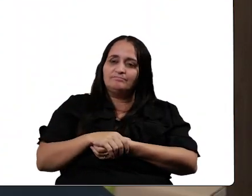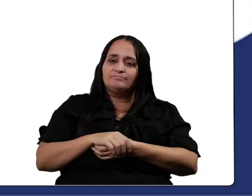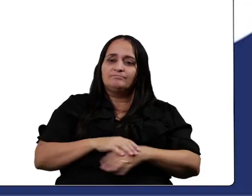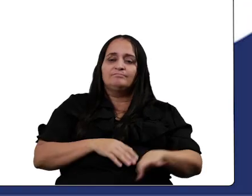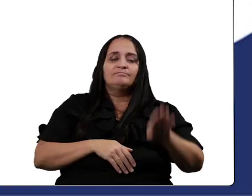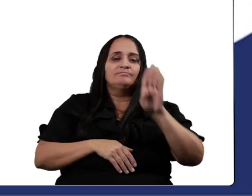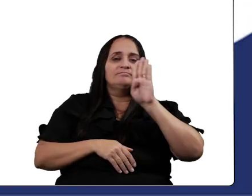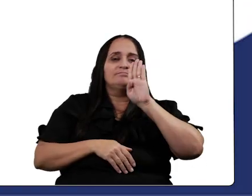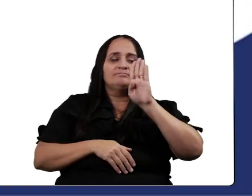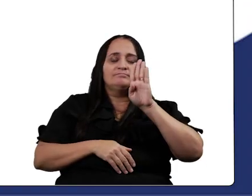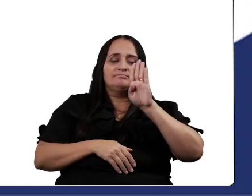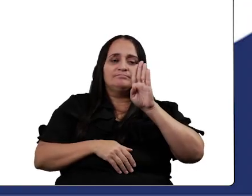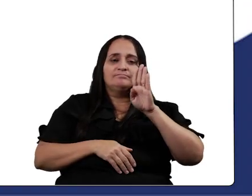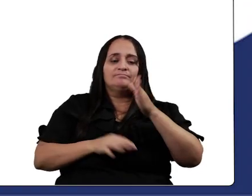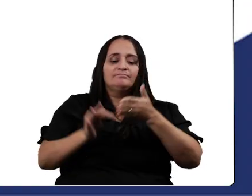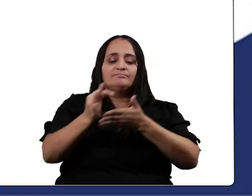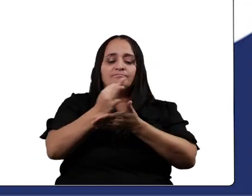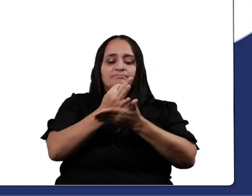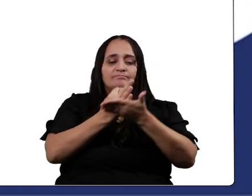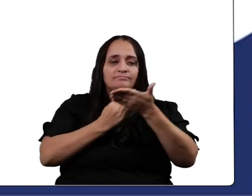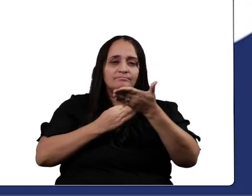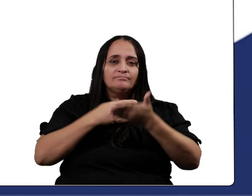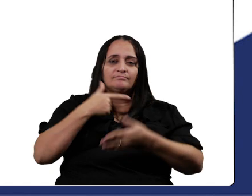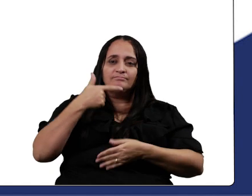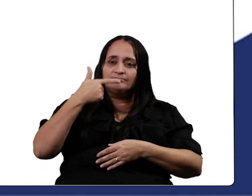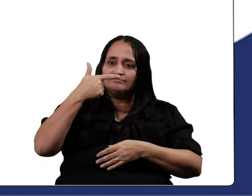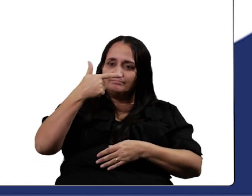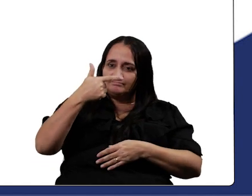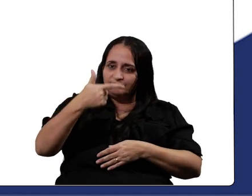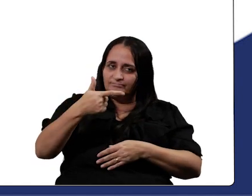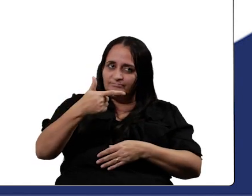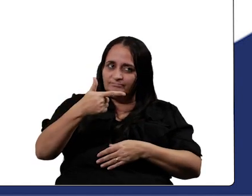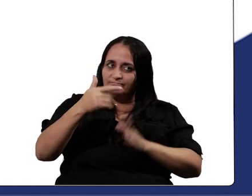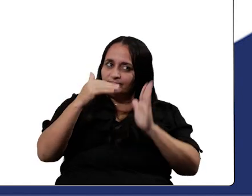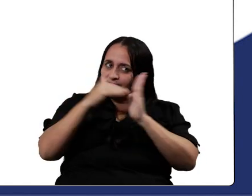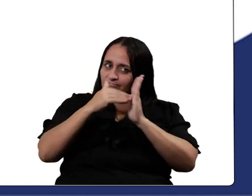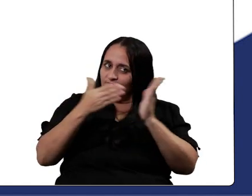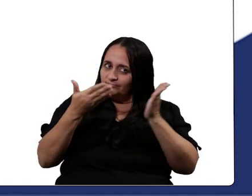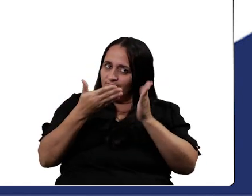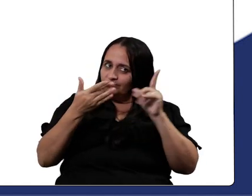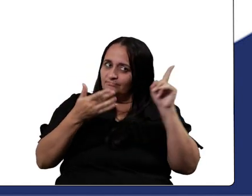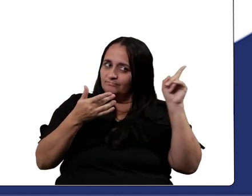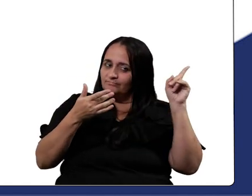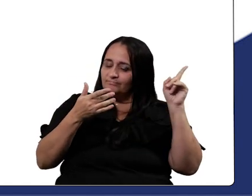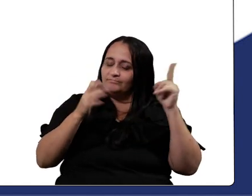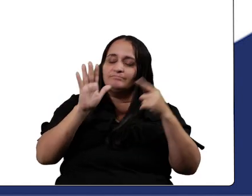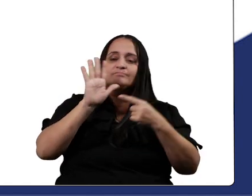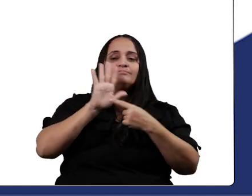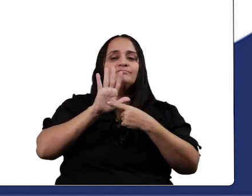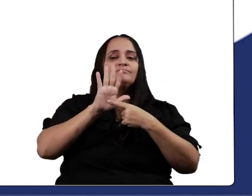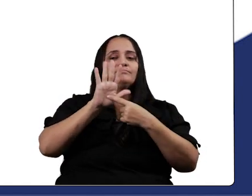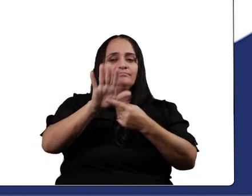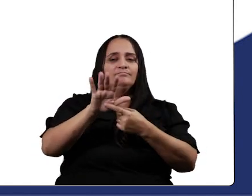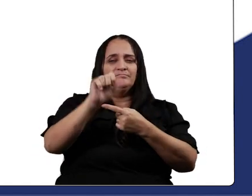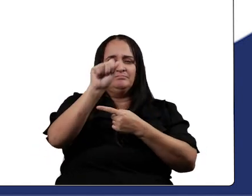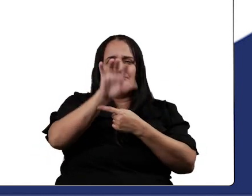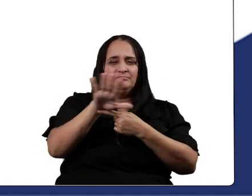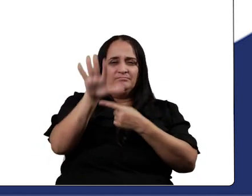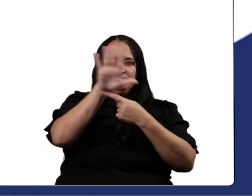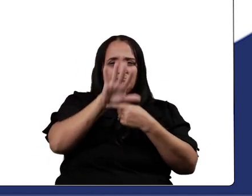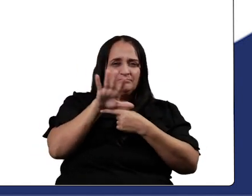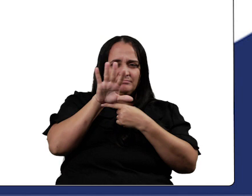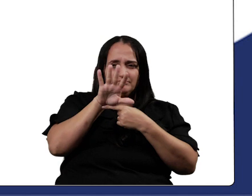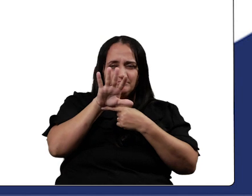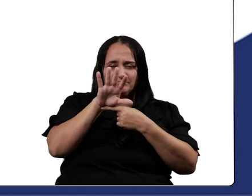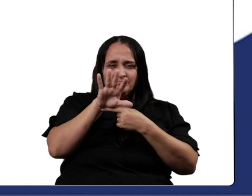outras. B. O texto 2, que é esse último, para ilustrar a campanha,